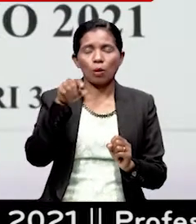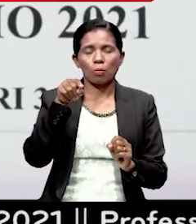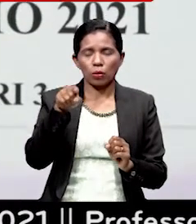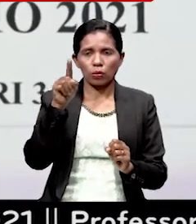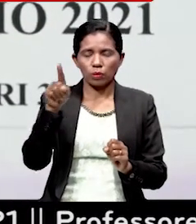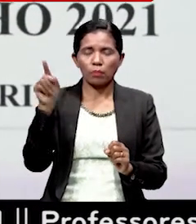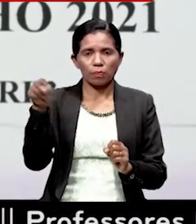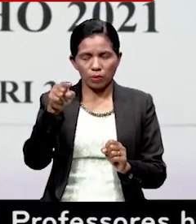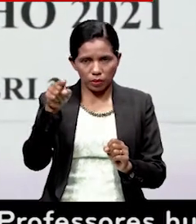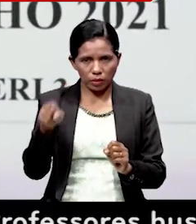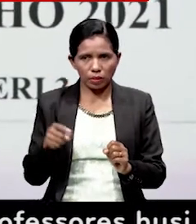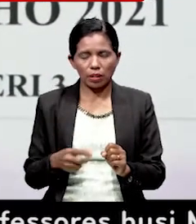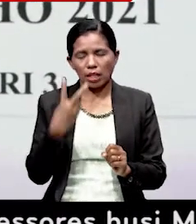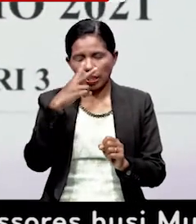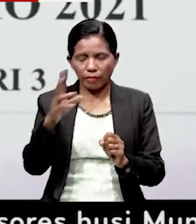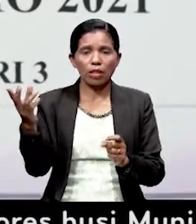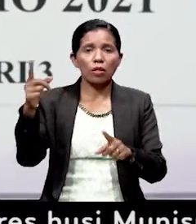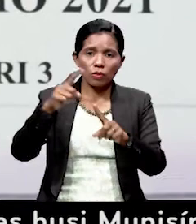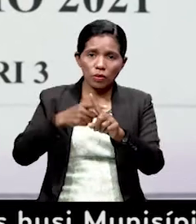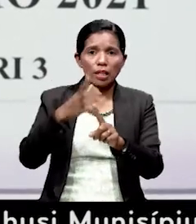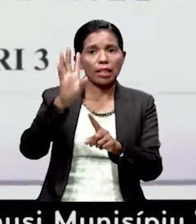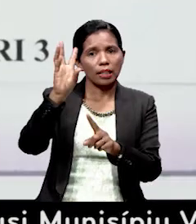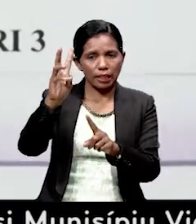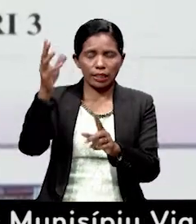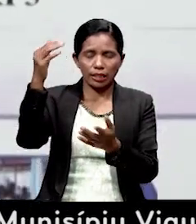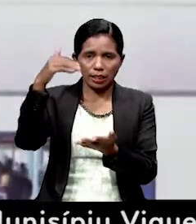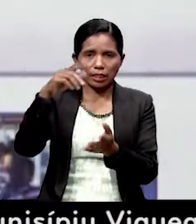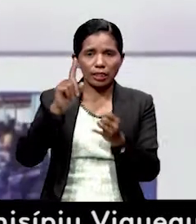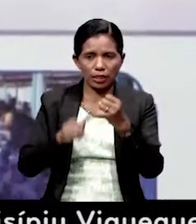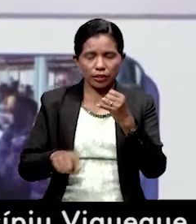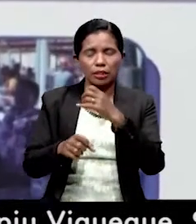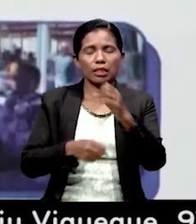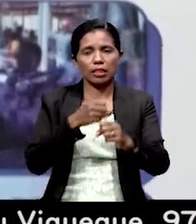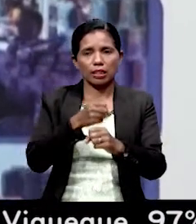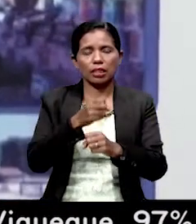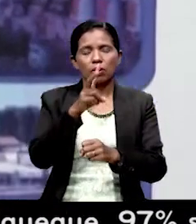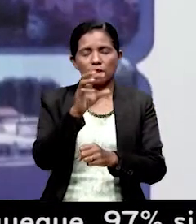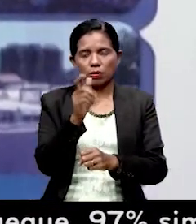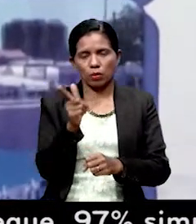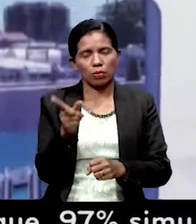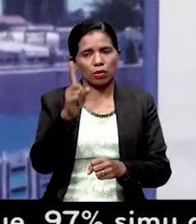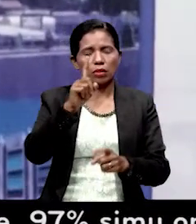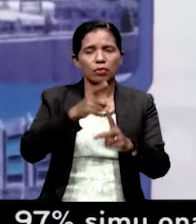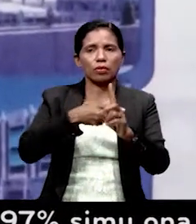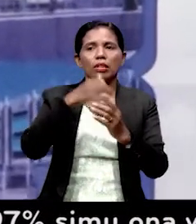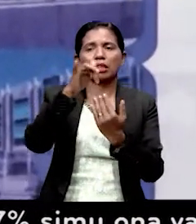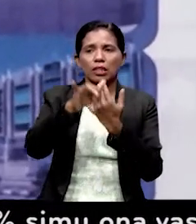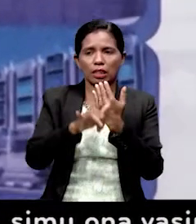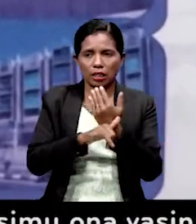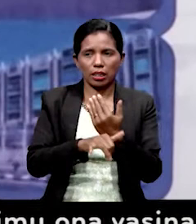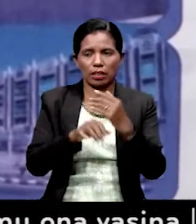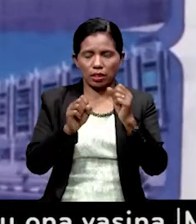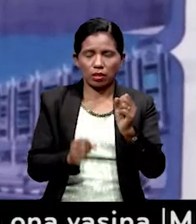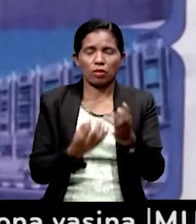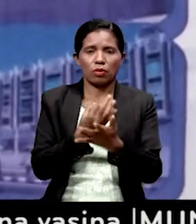be fila fali ba fulan nen iku sahu e tina rinrua ronulu recém ida fulan janeiro e inflação